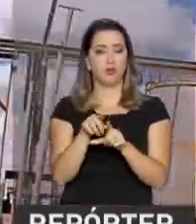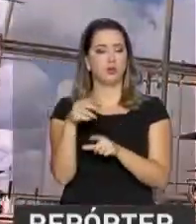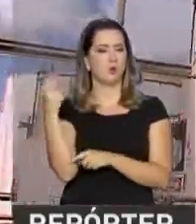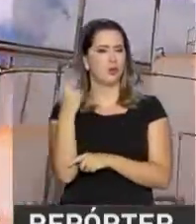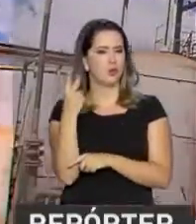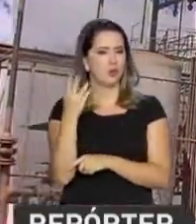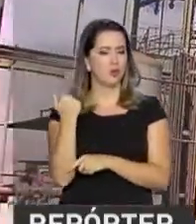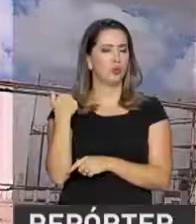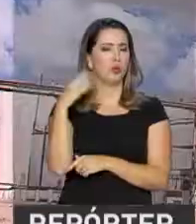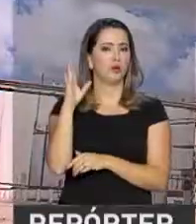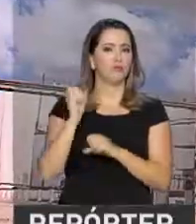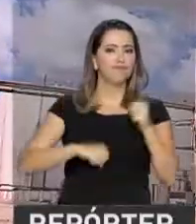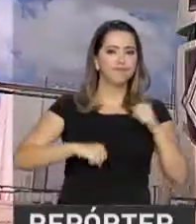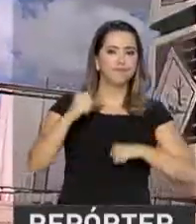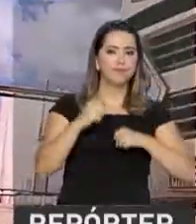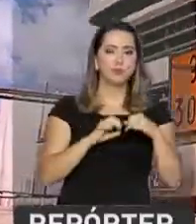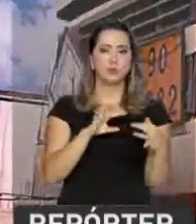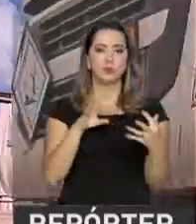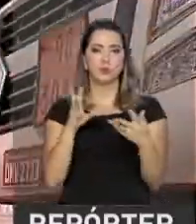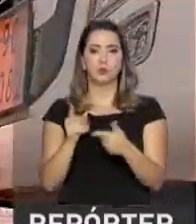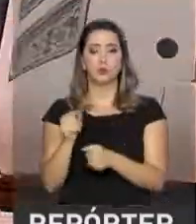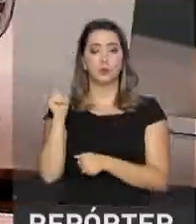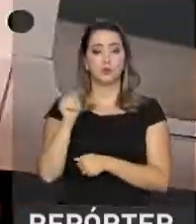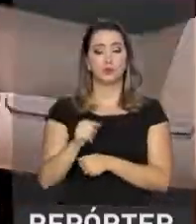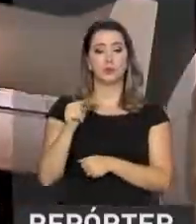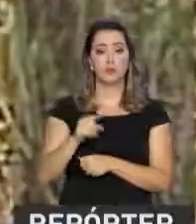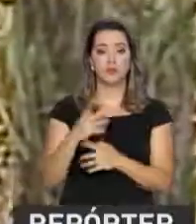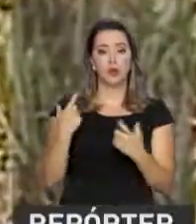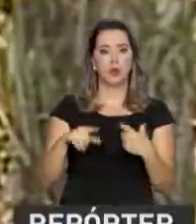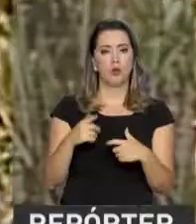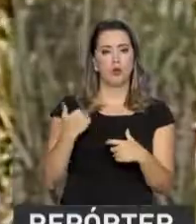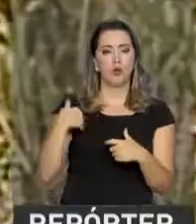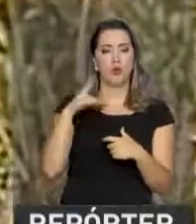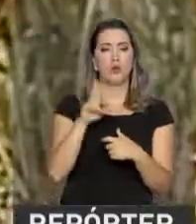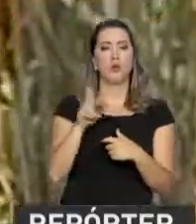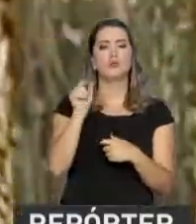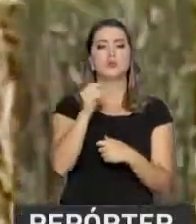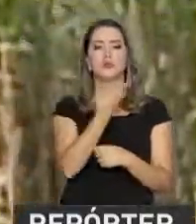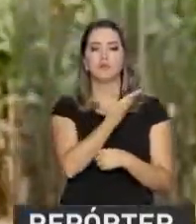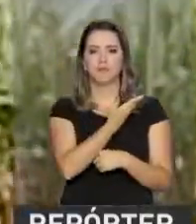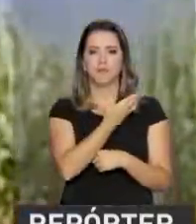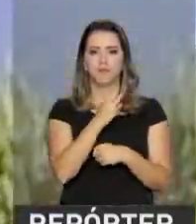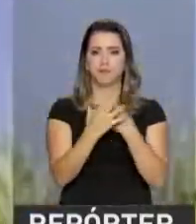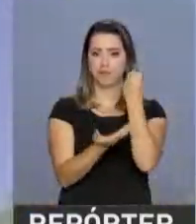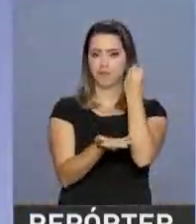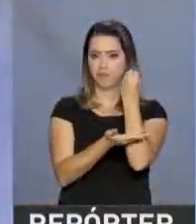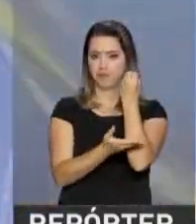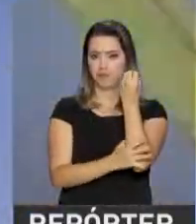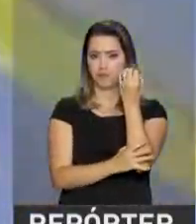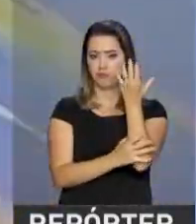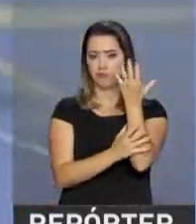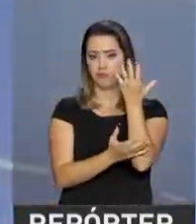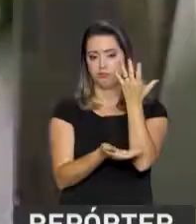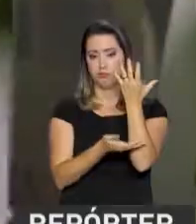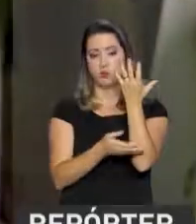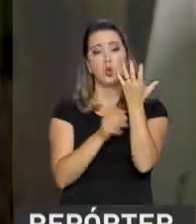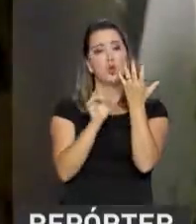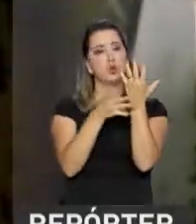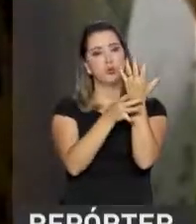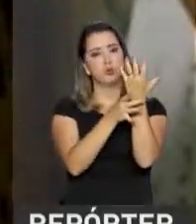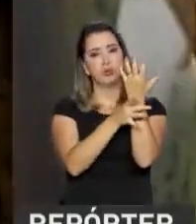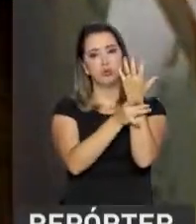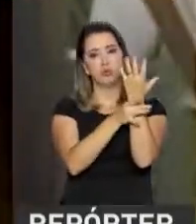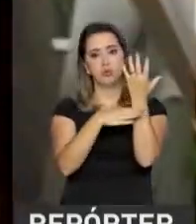maior produtor de etanol do mundo por aqui a matéria prima usada é a cana de açúcar por enquanto é aproveitado somente o